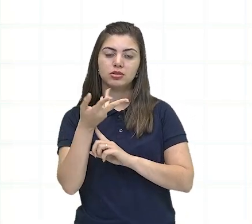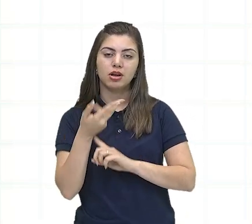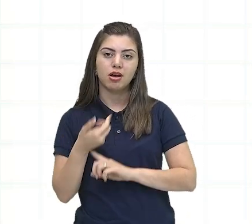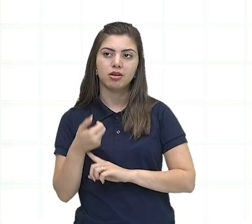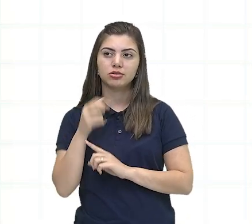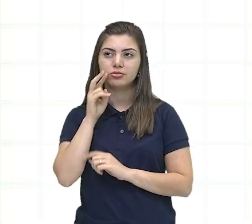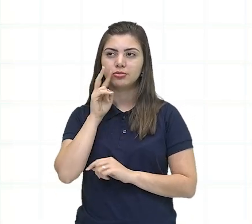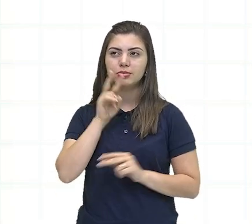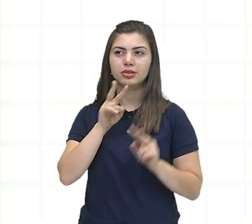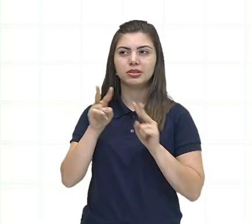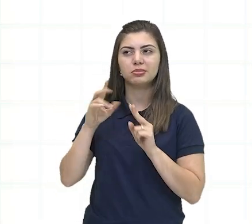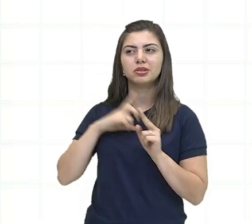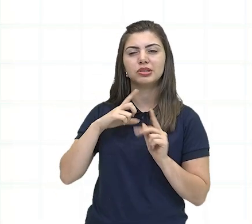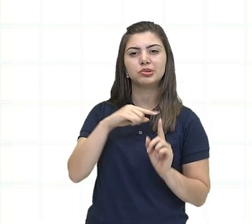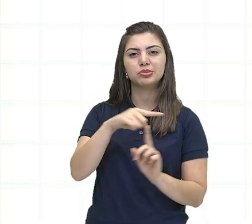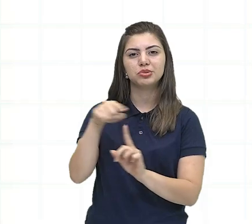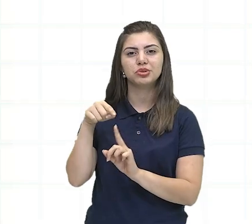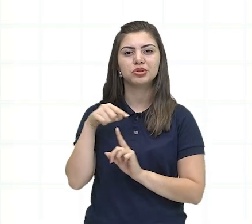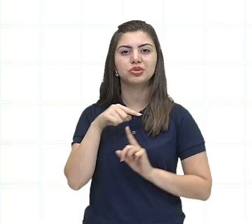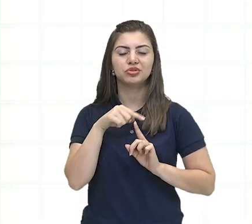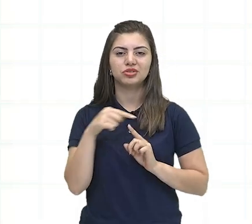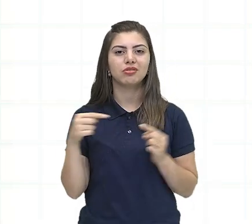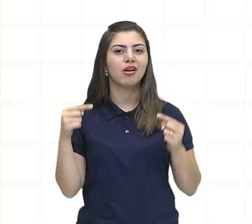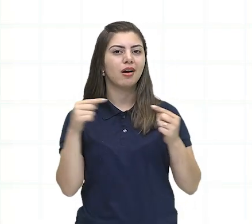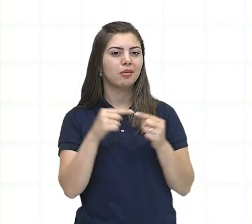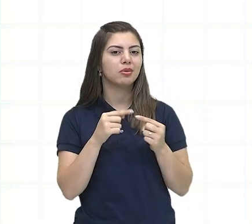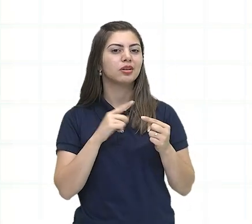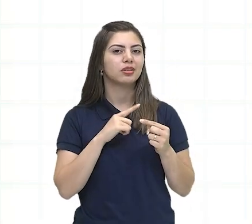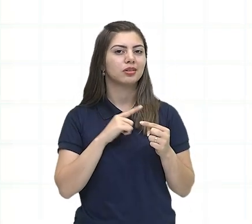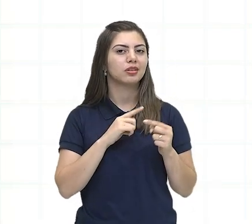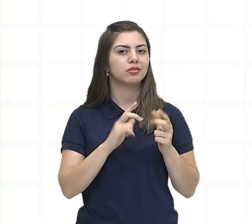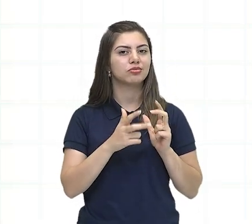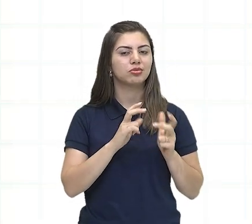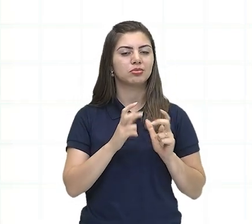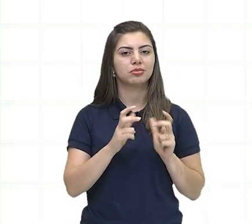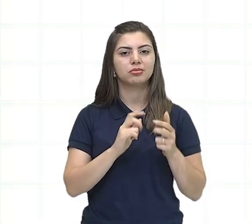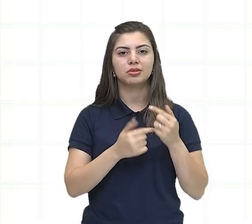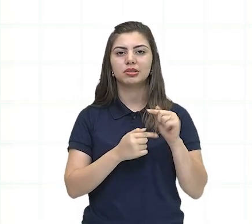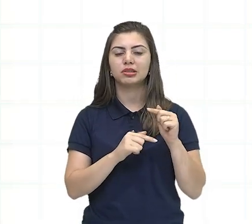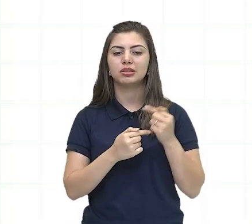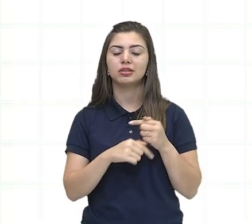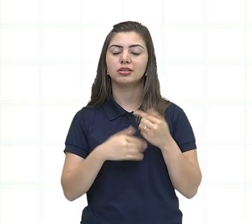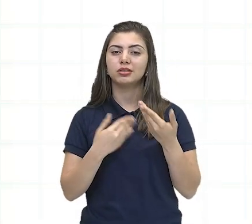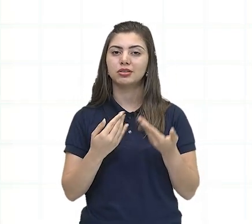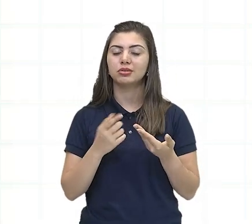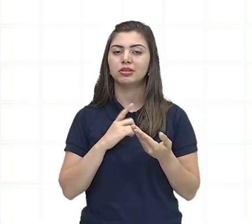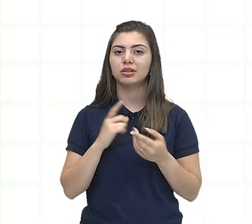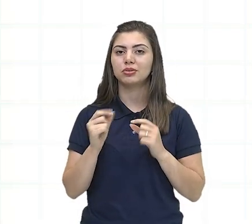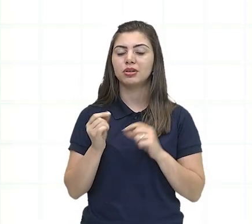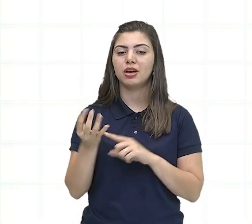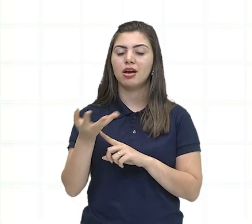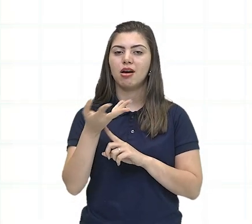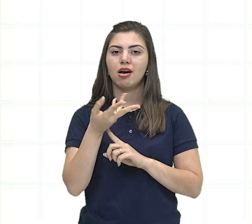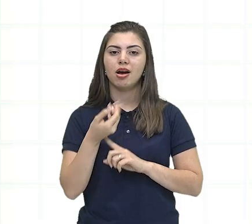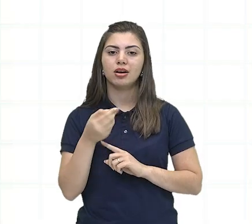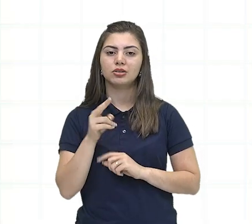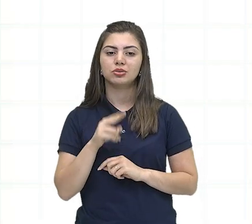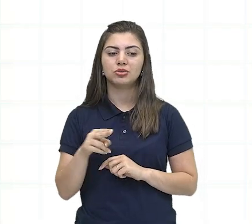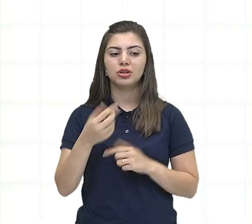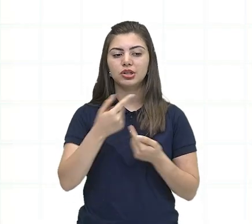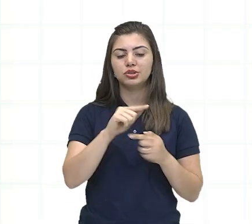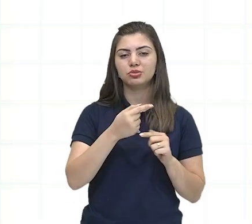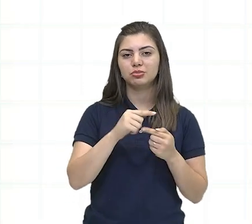e estilos em formato de formas geométricas. É comum os artistas utilizarem a geometria como meio